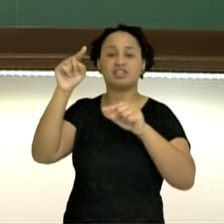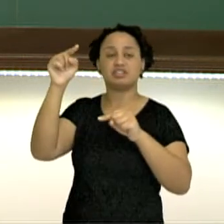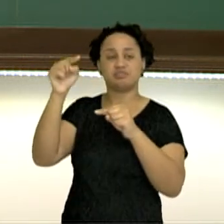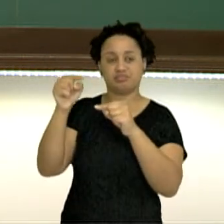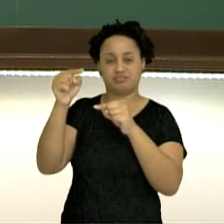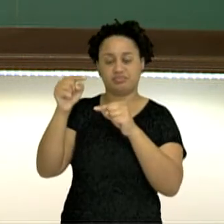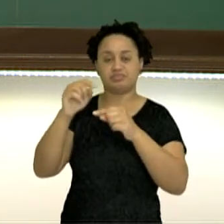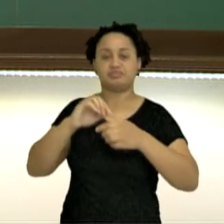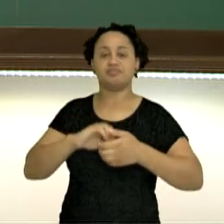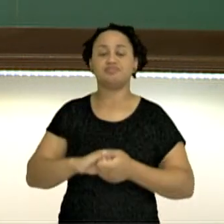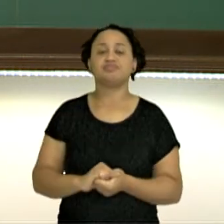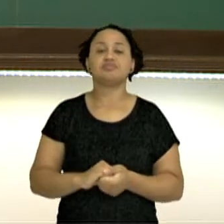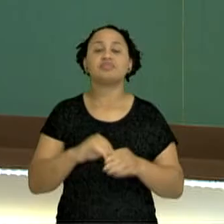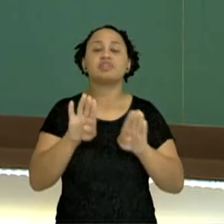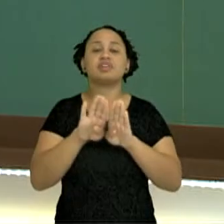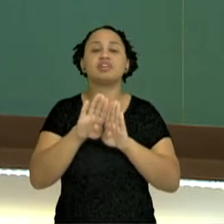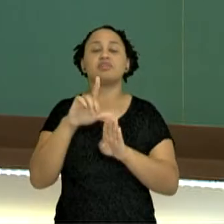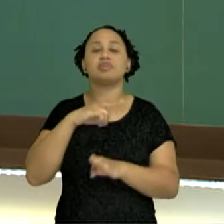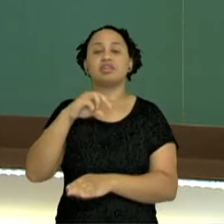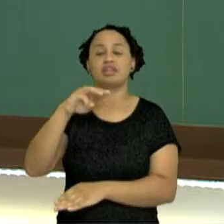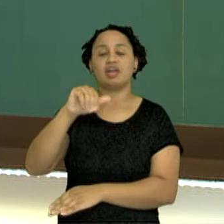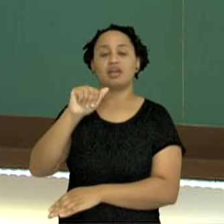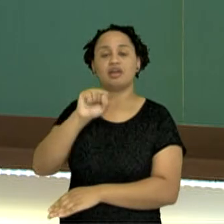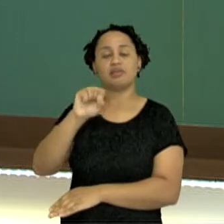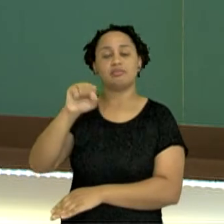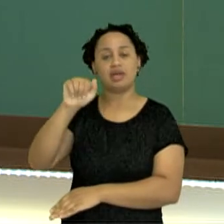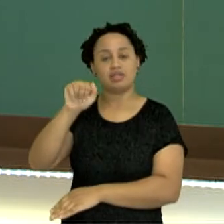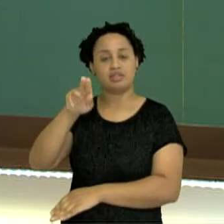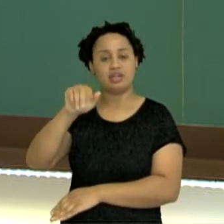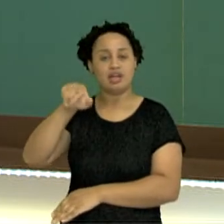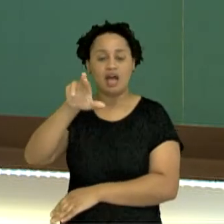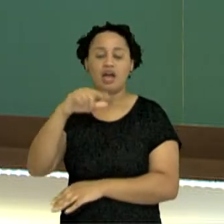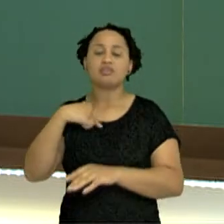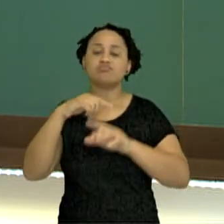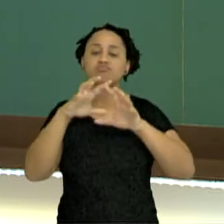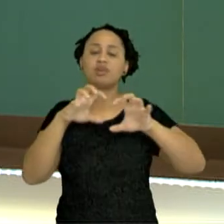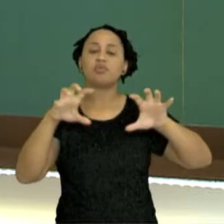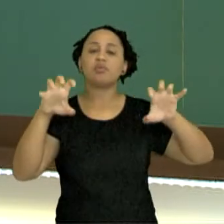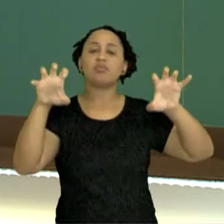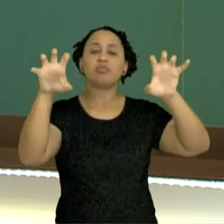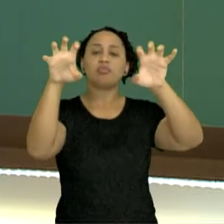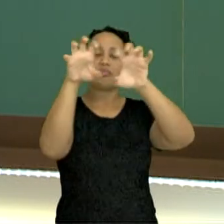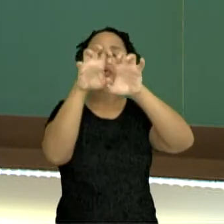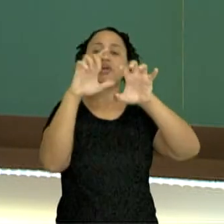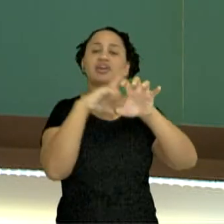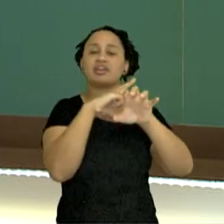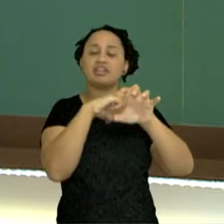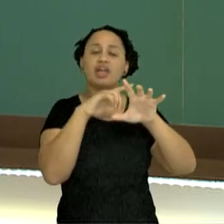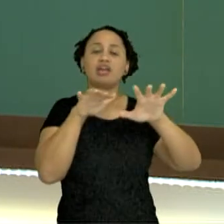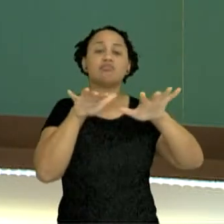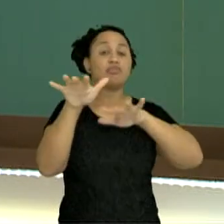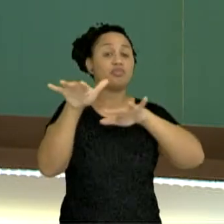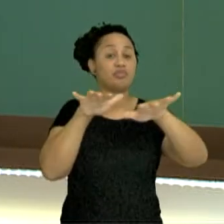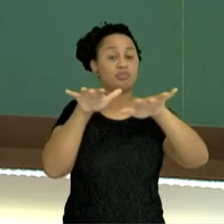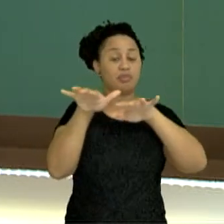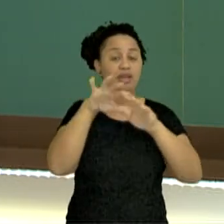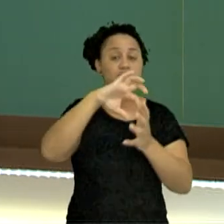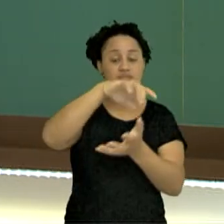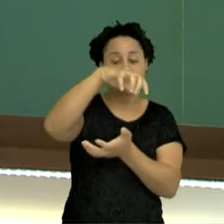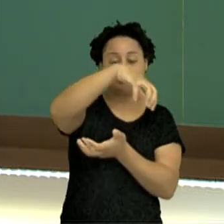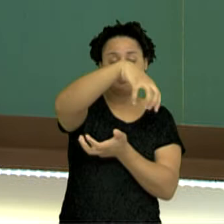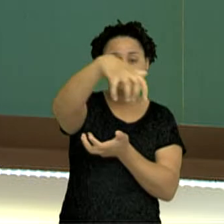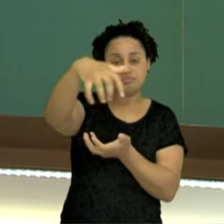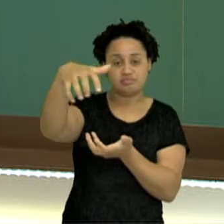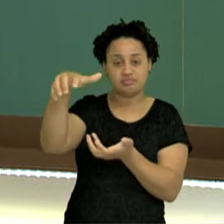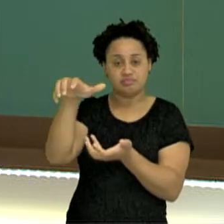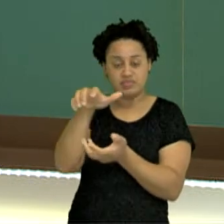sua atmosfera. Nós também vamos perceber as massas de ar, que são grandes blocos atmosféricos que vão se deslocar pela superfície